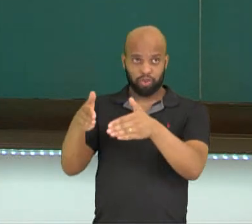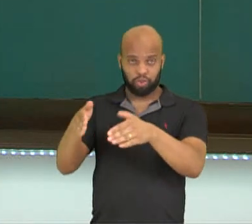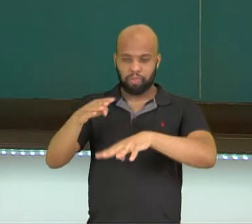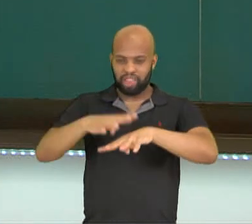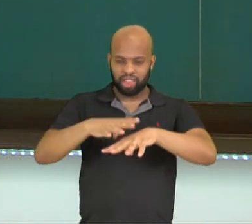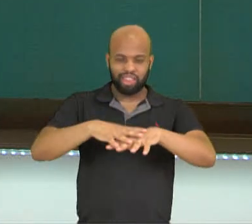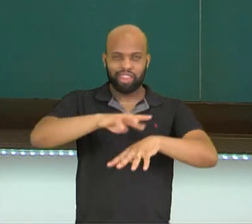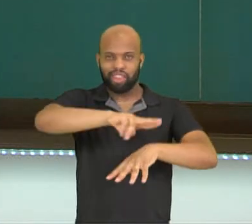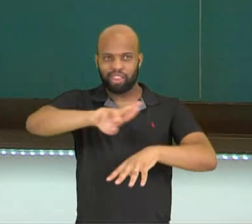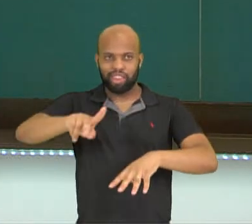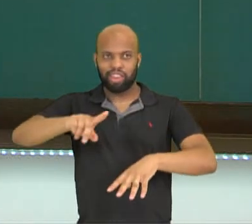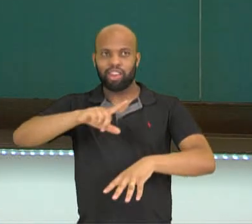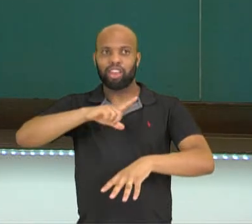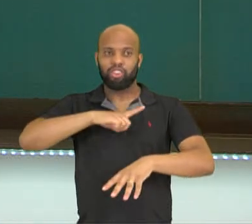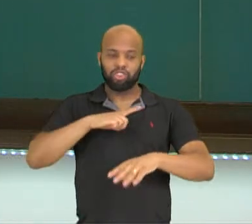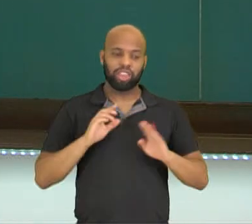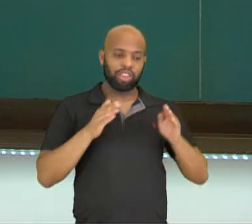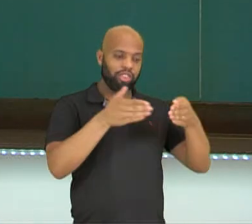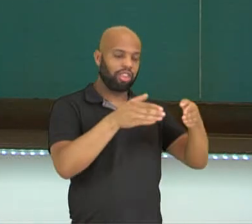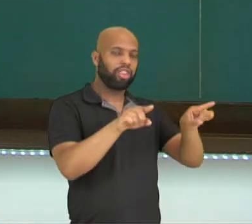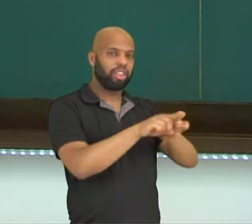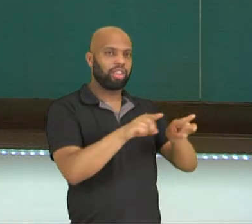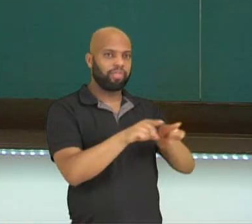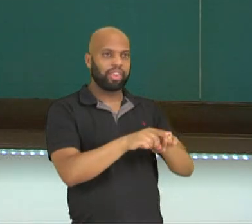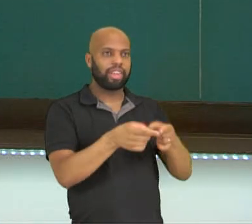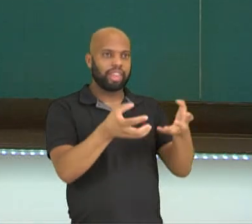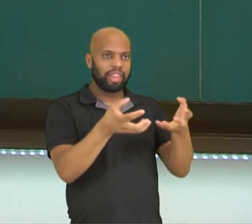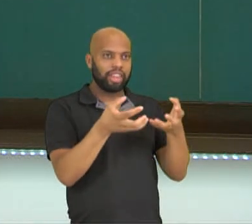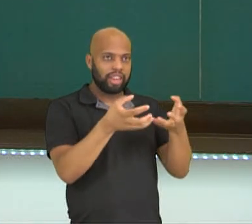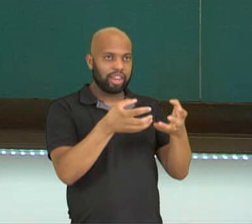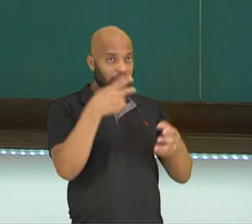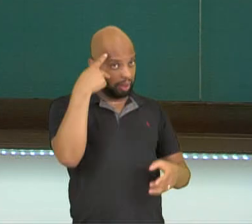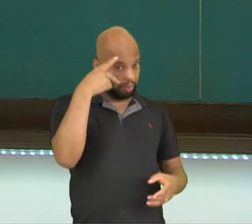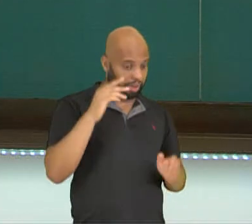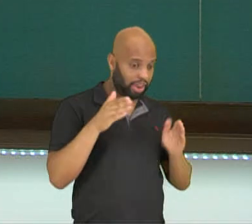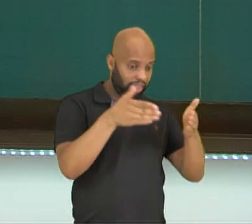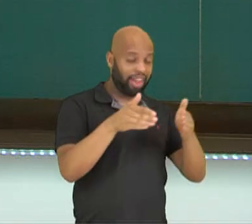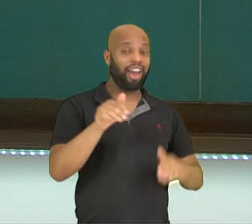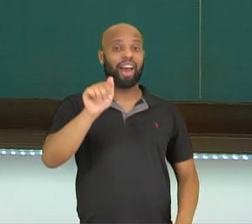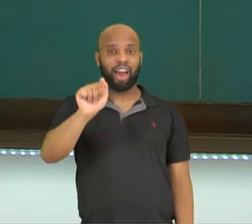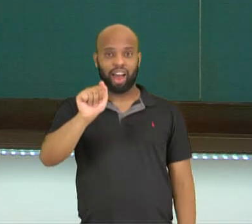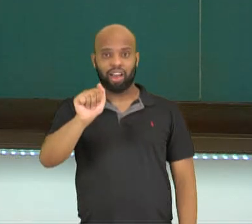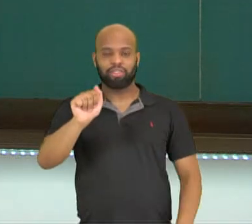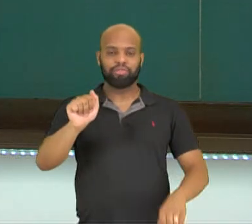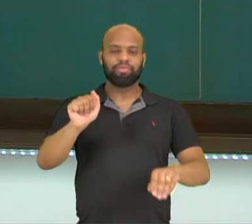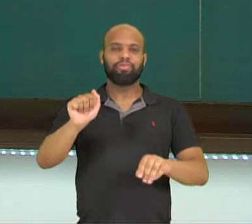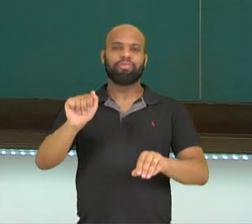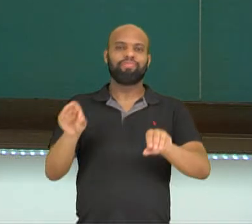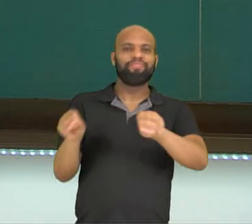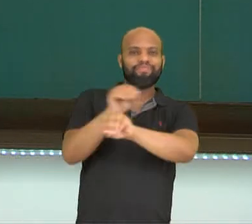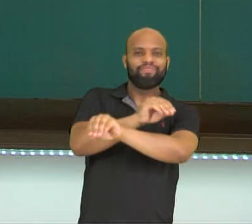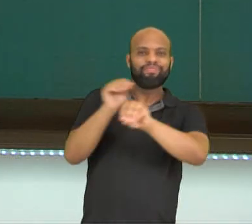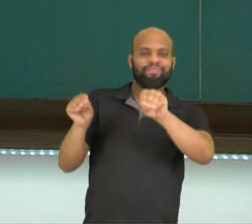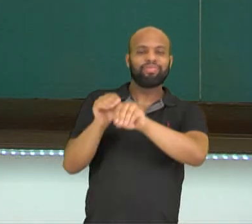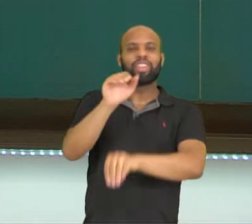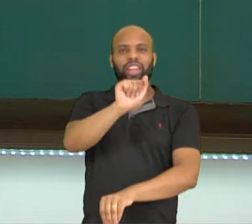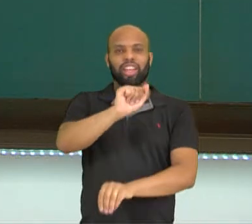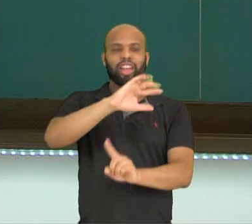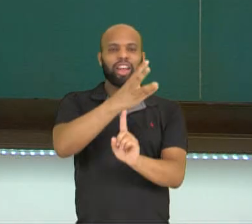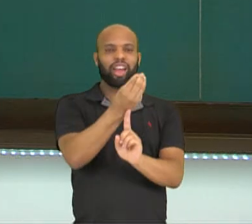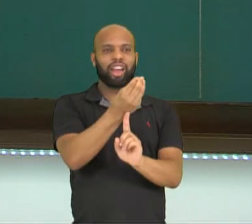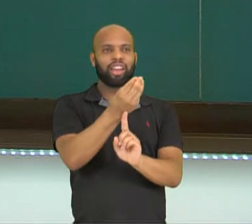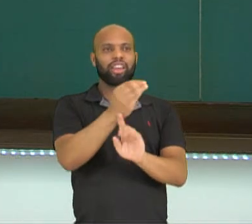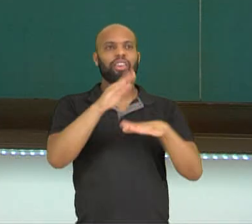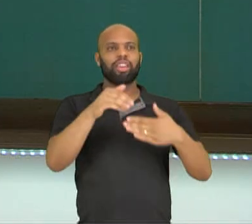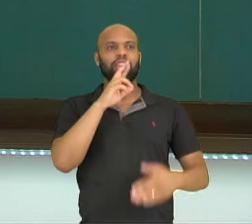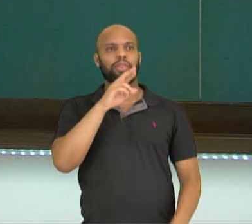demonstrava uma certa propensão para a arte. Aqui também se faz necessário o uso do artigo. A alternativa correta